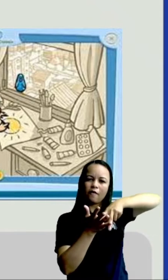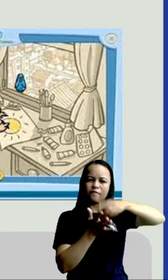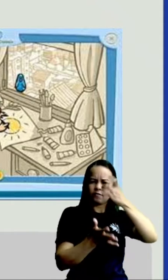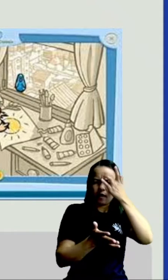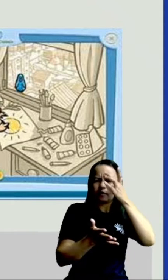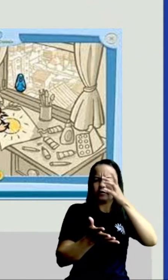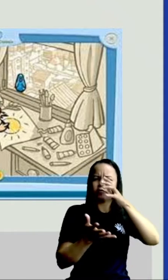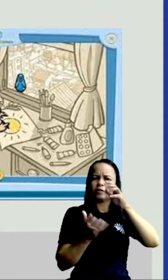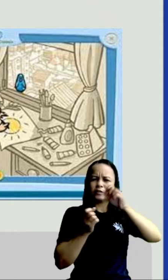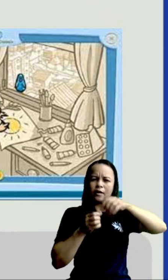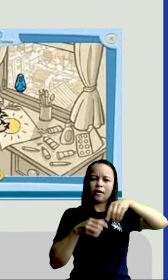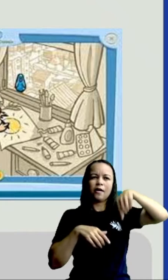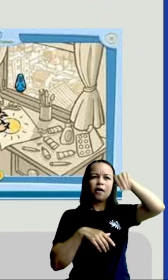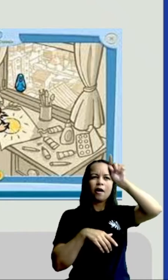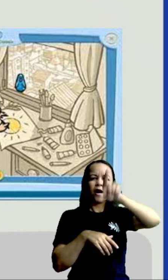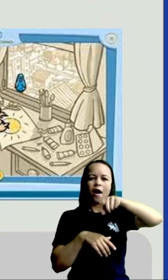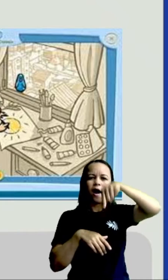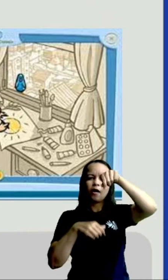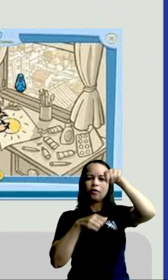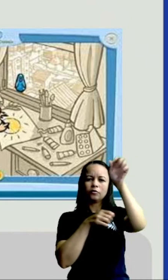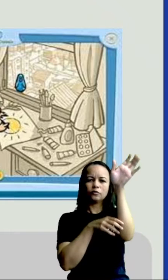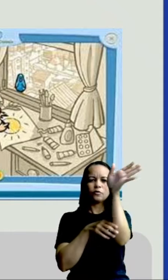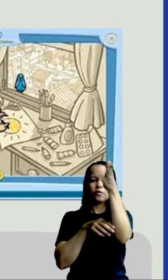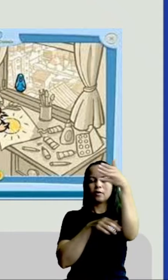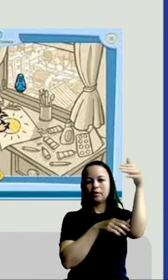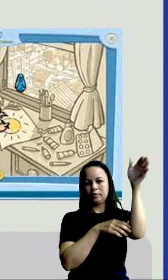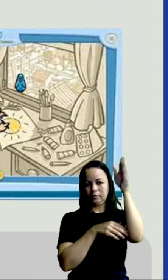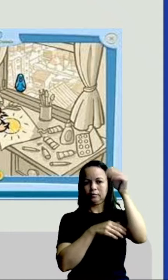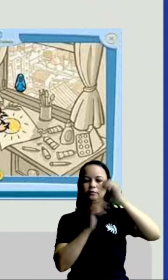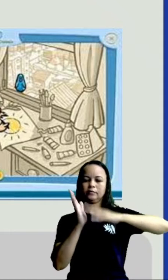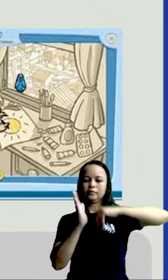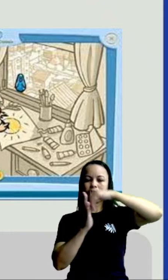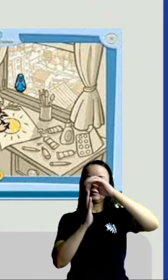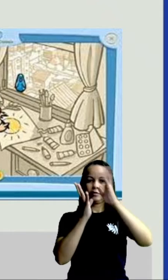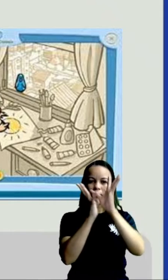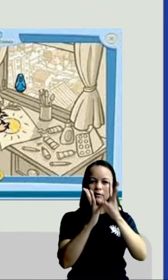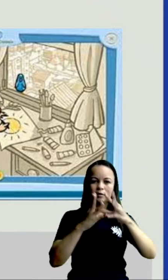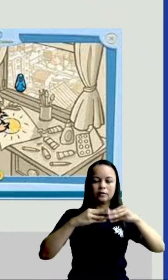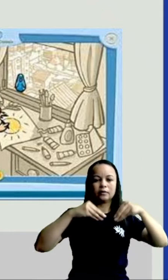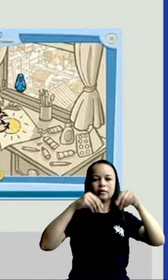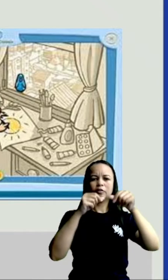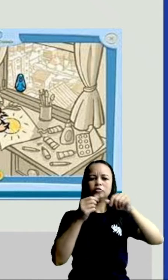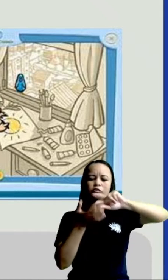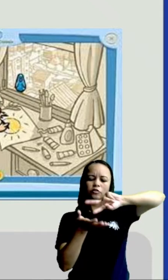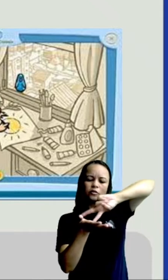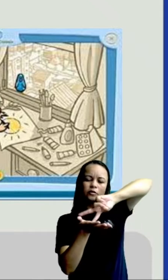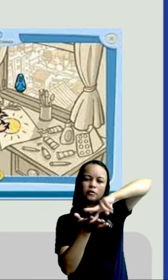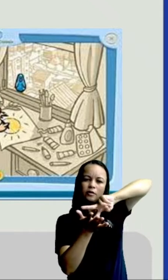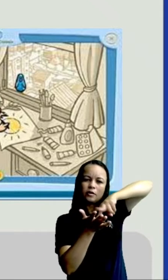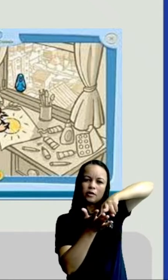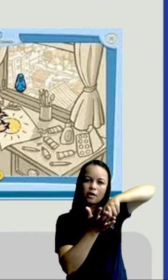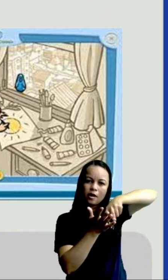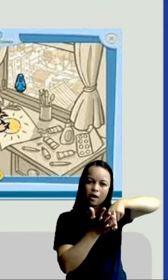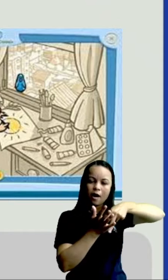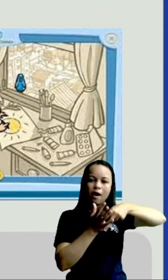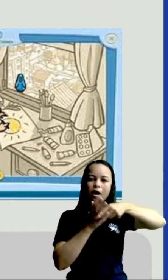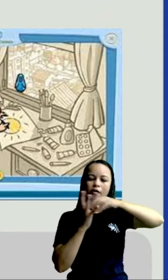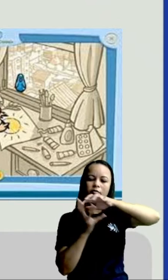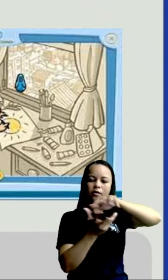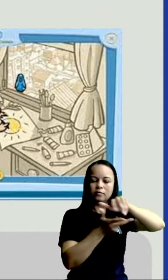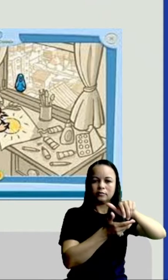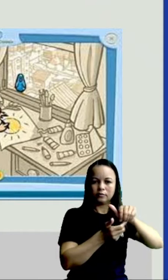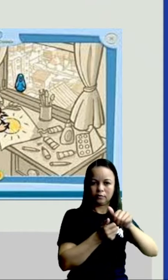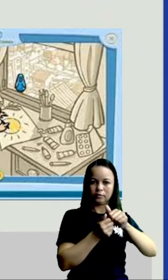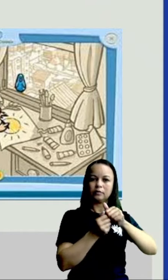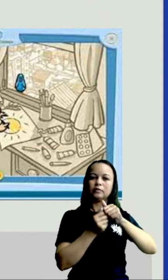é fácil fazer um castelo que descolorida giro um simples compasso e num estouro eu